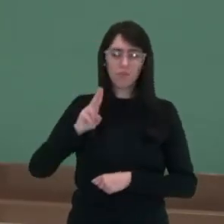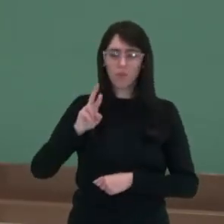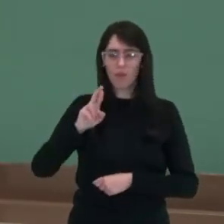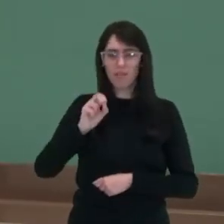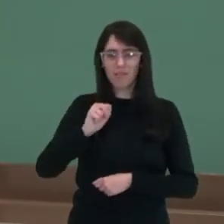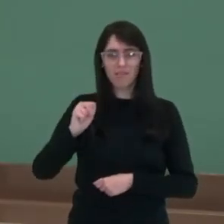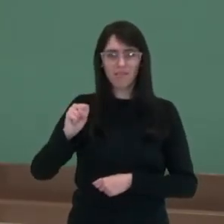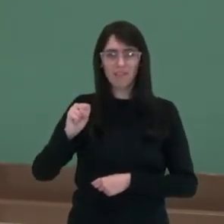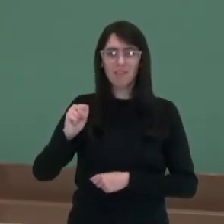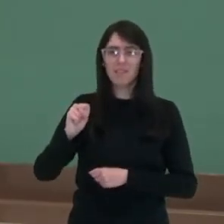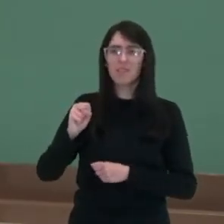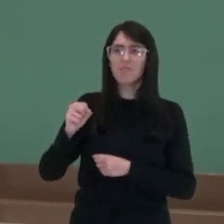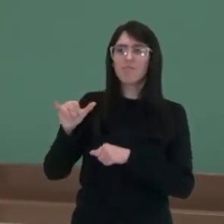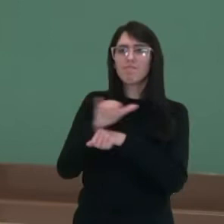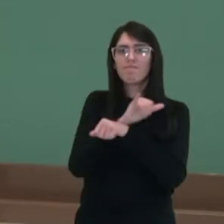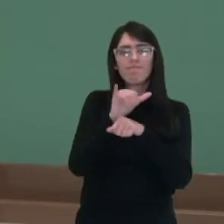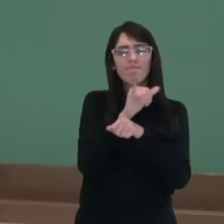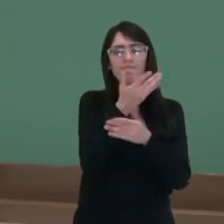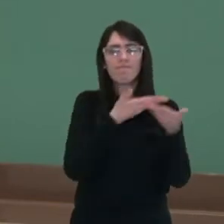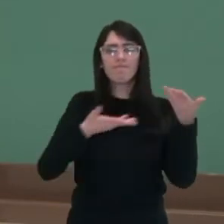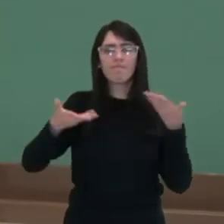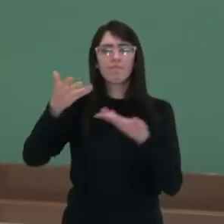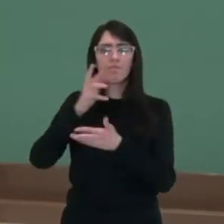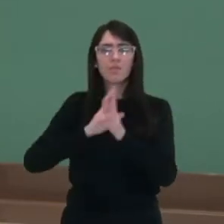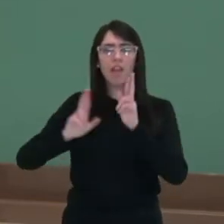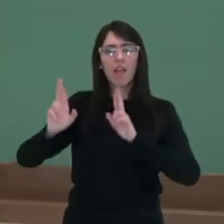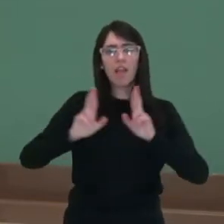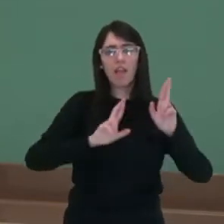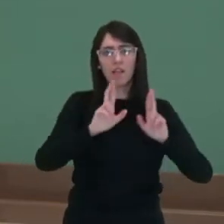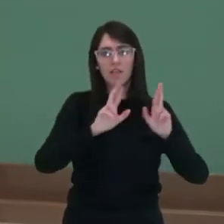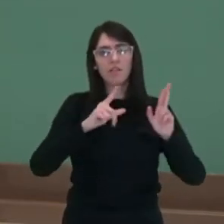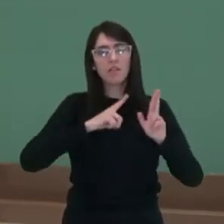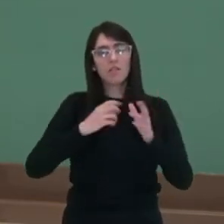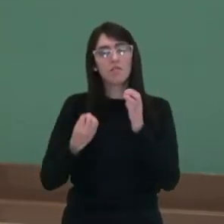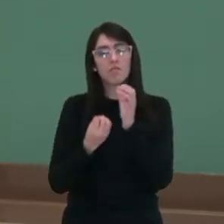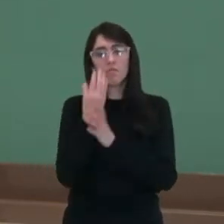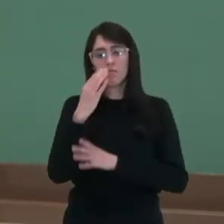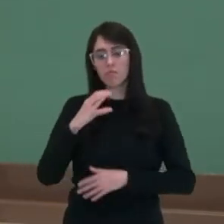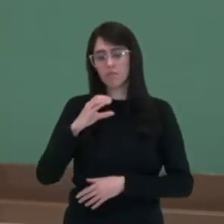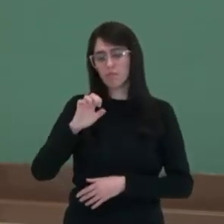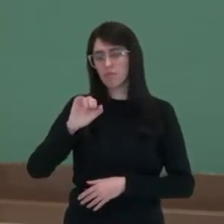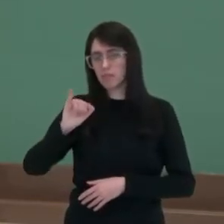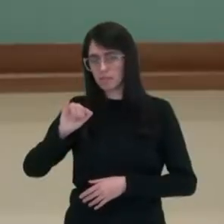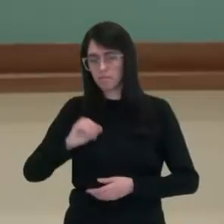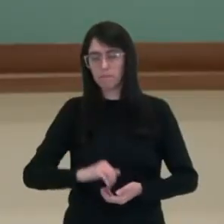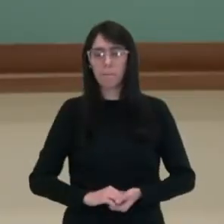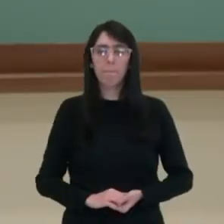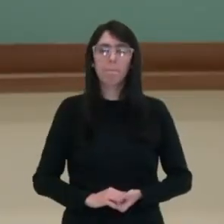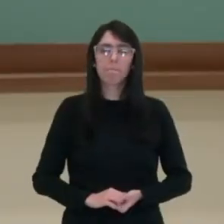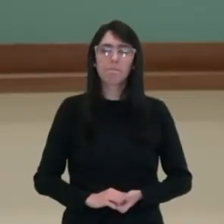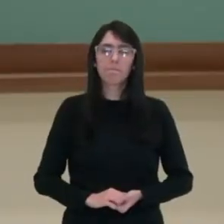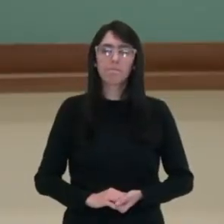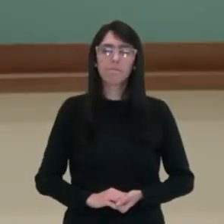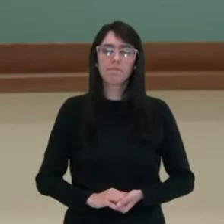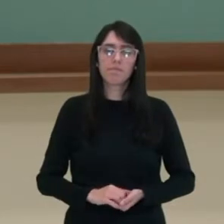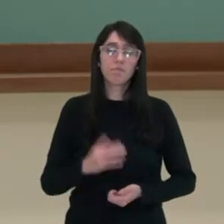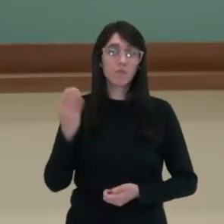em um bloco, fazendo assim com que crie-se a Comunidade dos Estados Independentes. Pois, quando estávamos